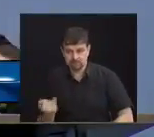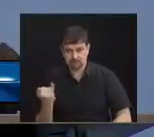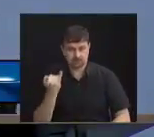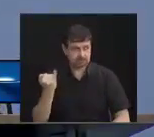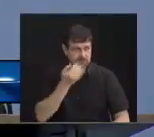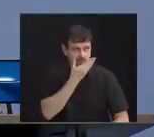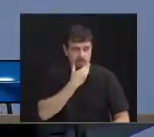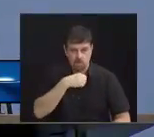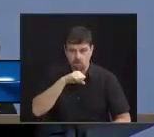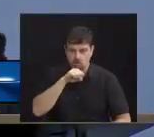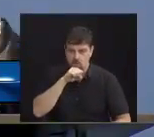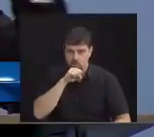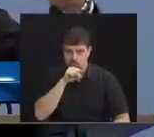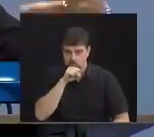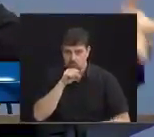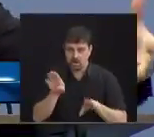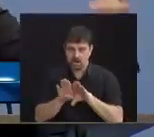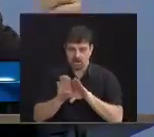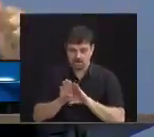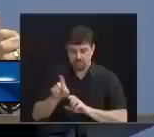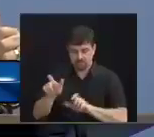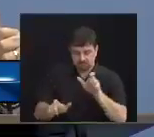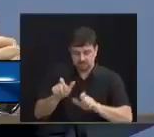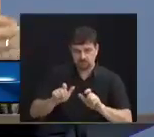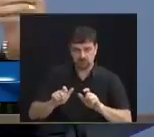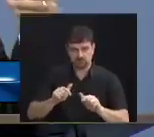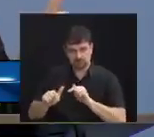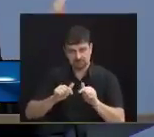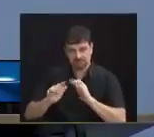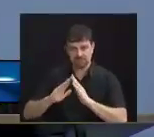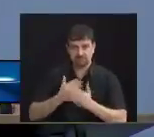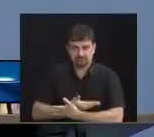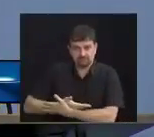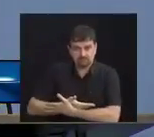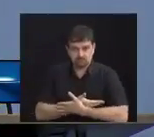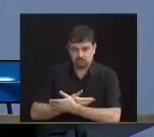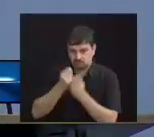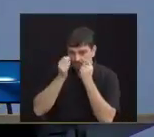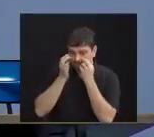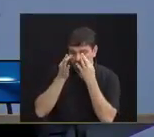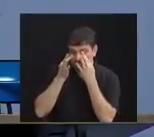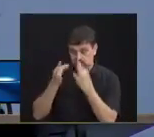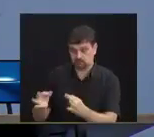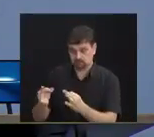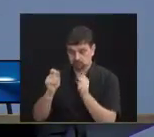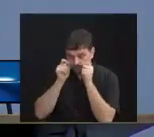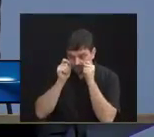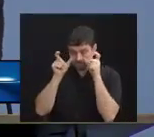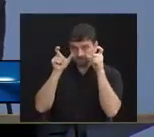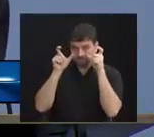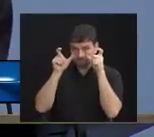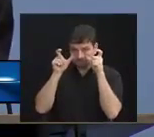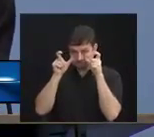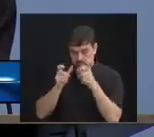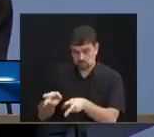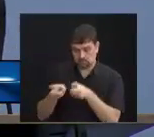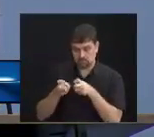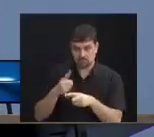os cuidadores de creche estejam atentos para estarem observando essas crianças, porque pelo